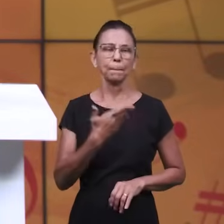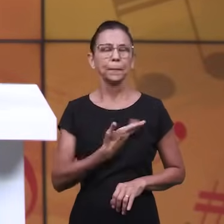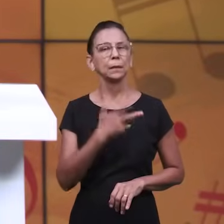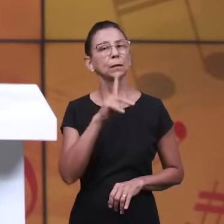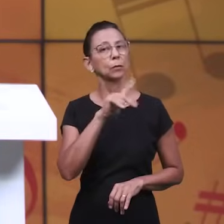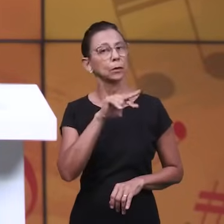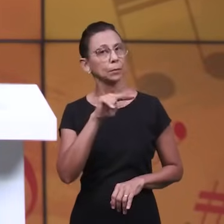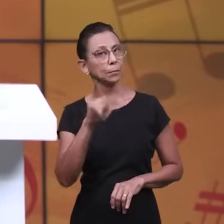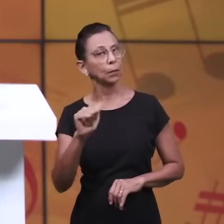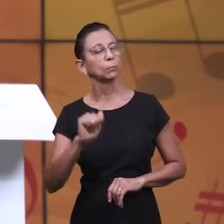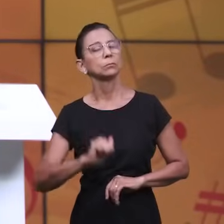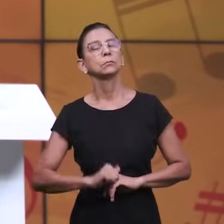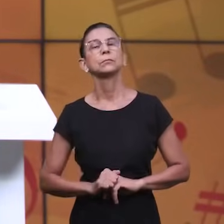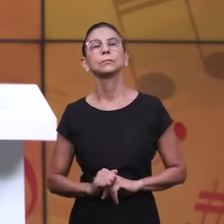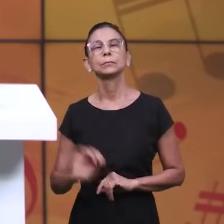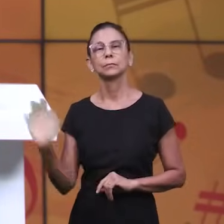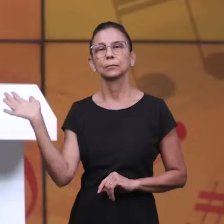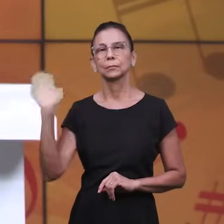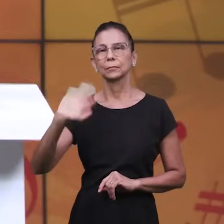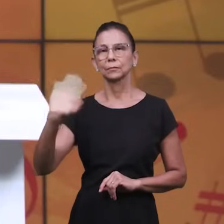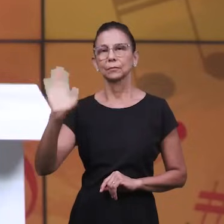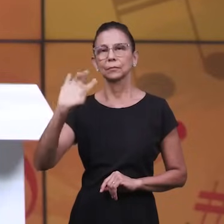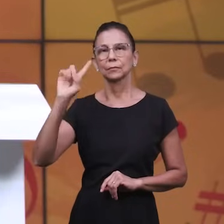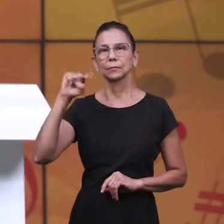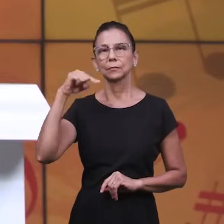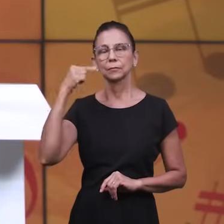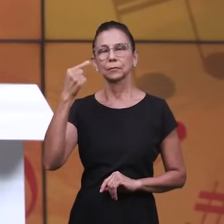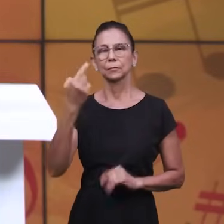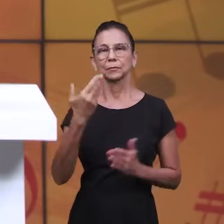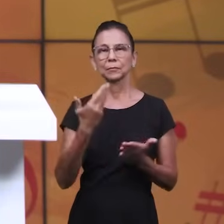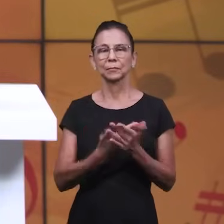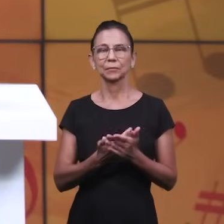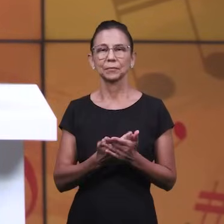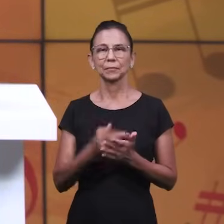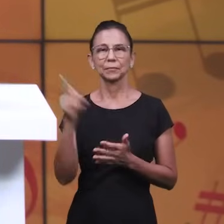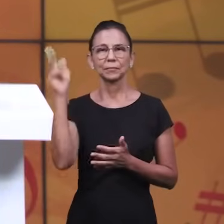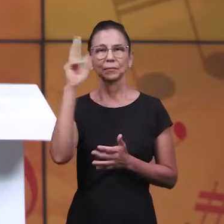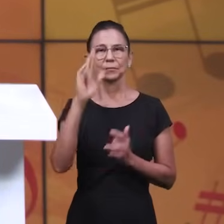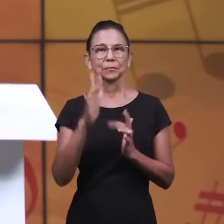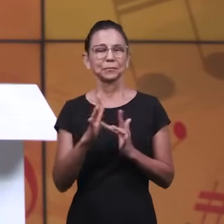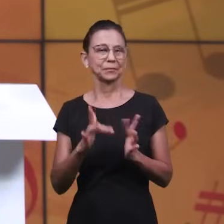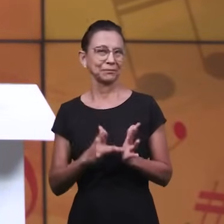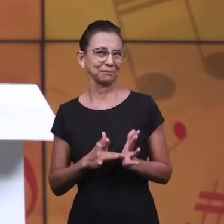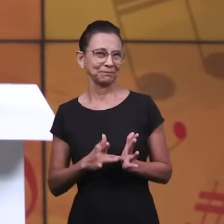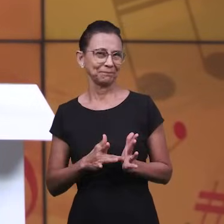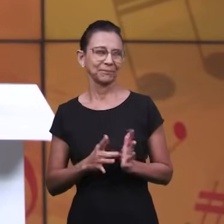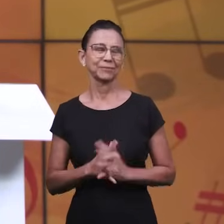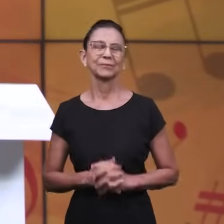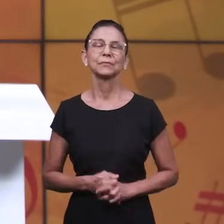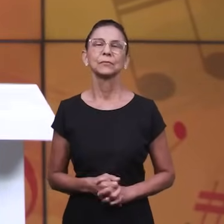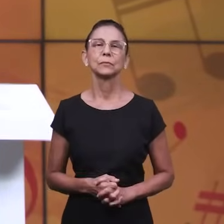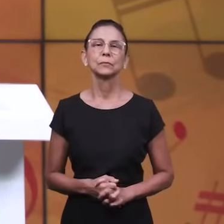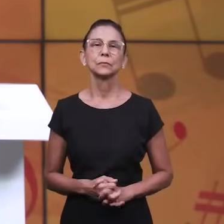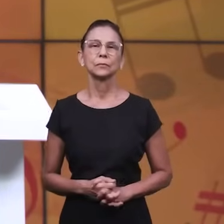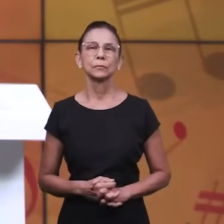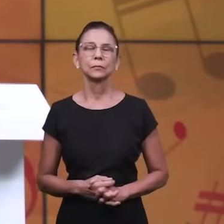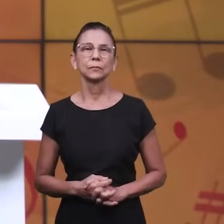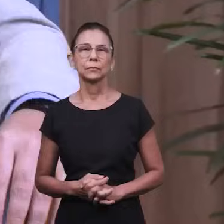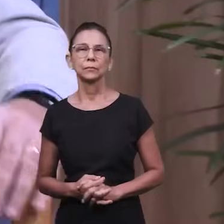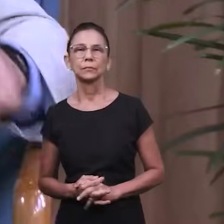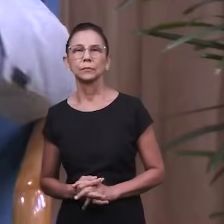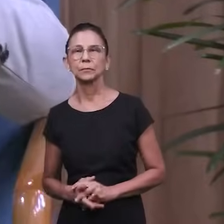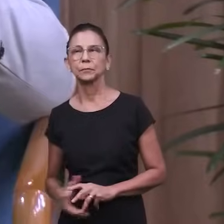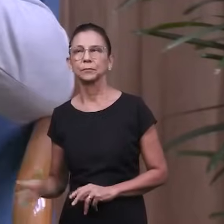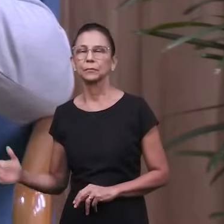seu irmão, certo? Então, até a nossa próxima aula e a todos a paz do Senhor